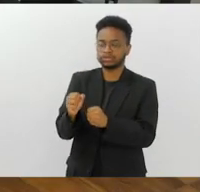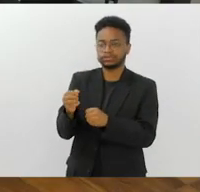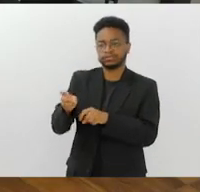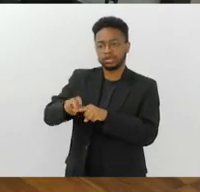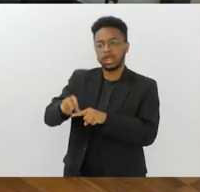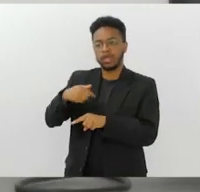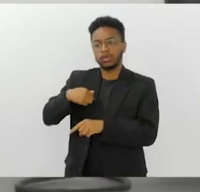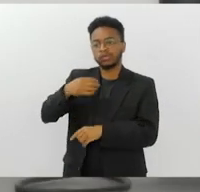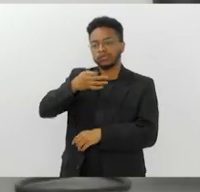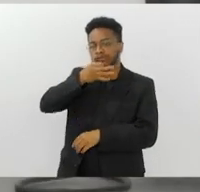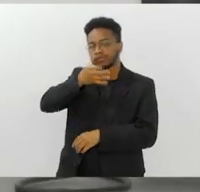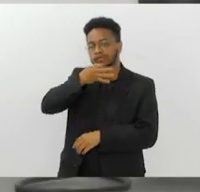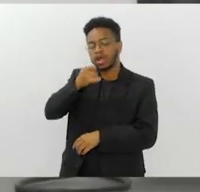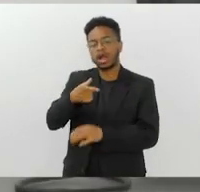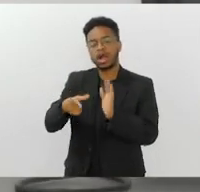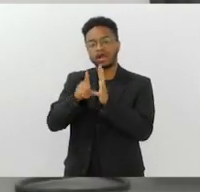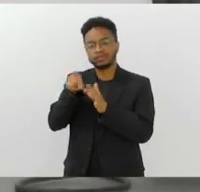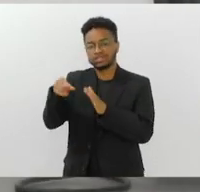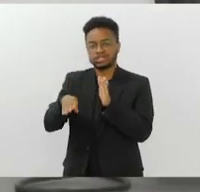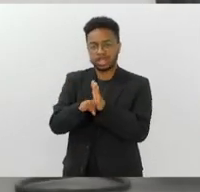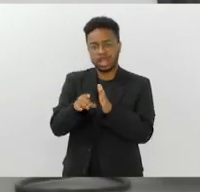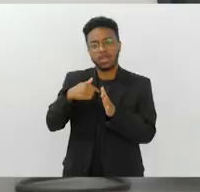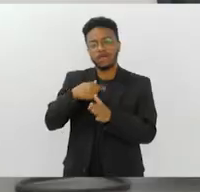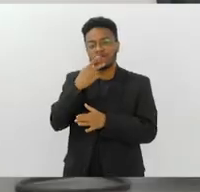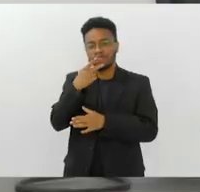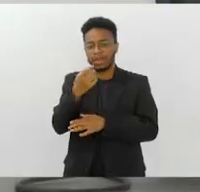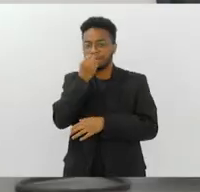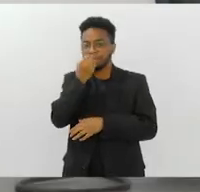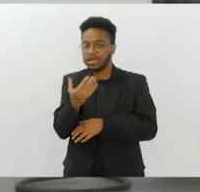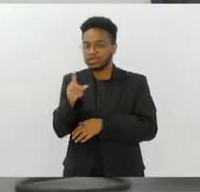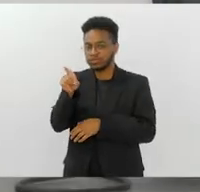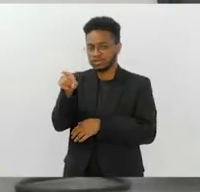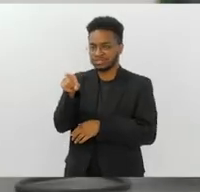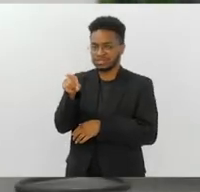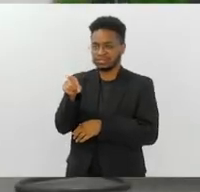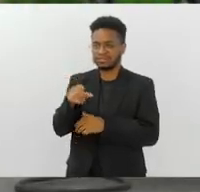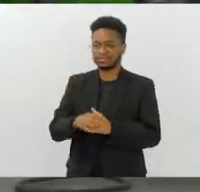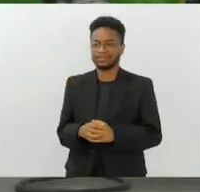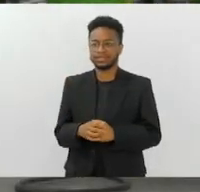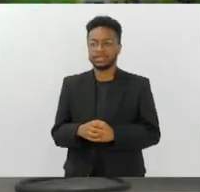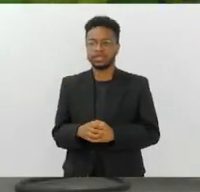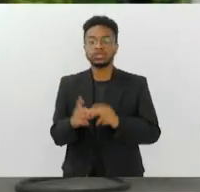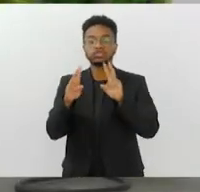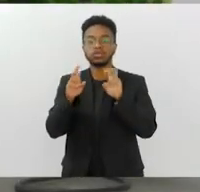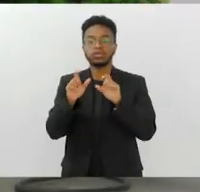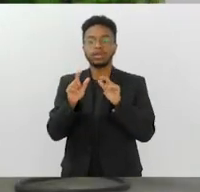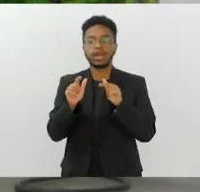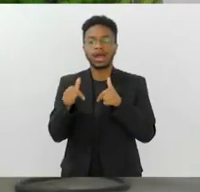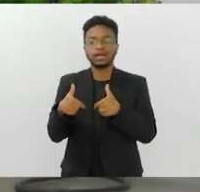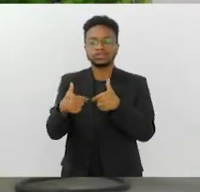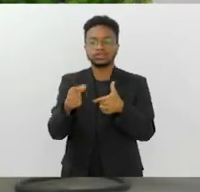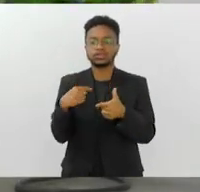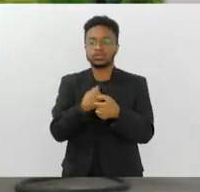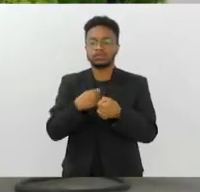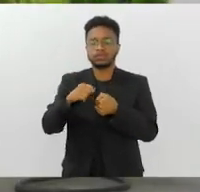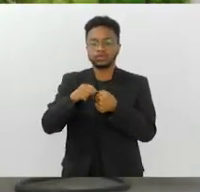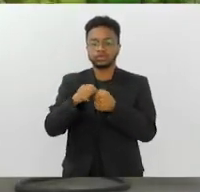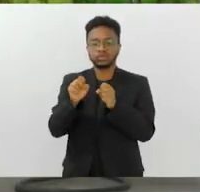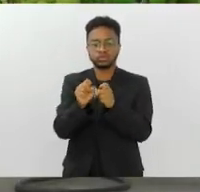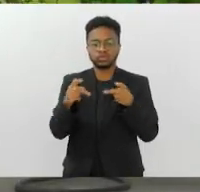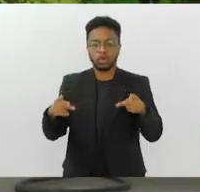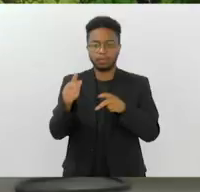antes de você chegar falando bem de você pelas costas falando da ação que a gente fez lá no shopping